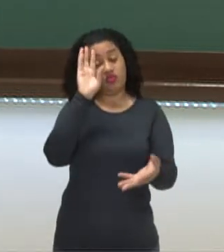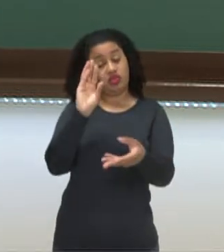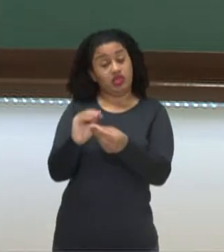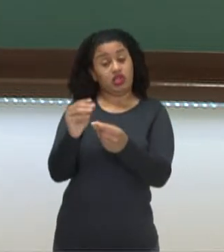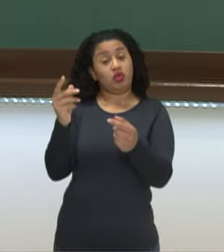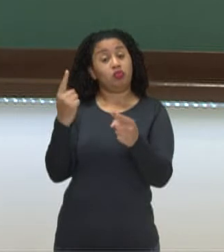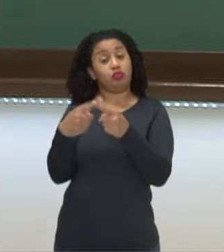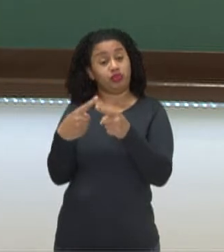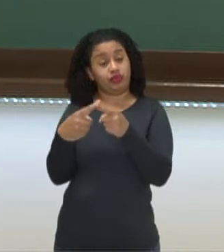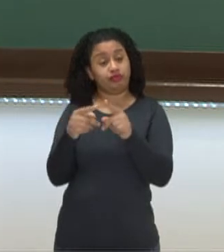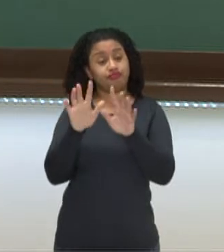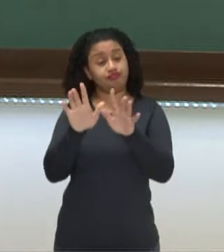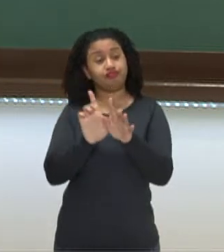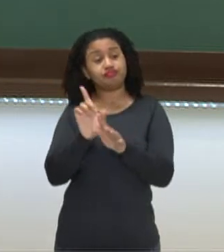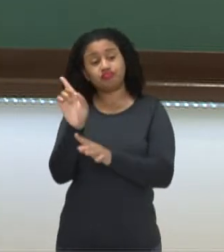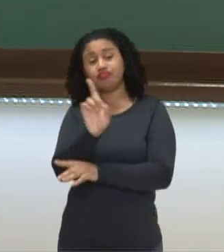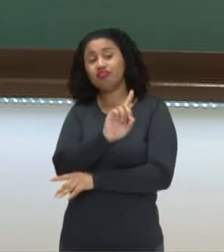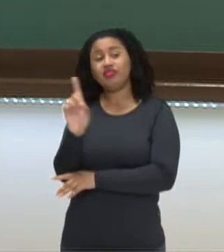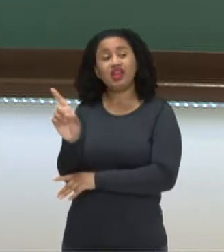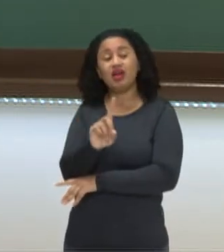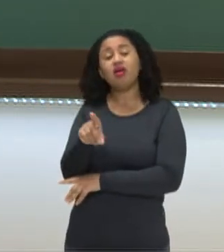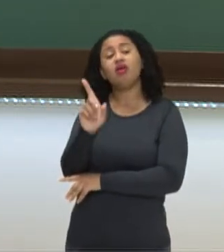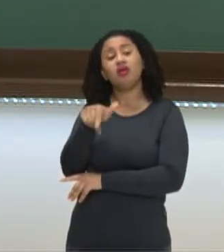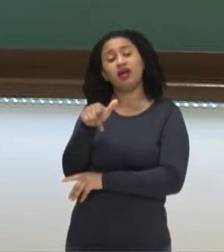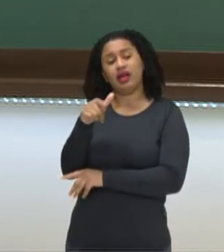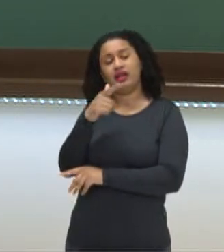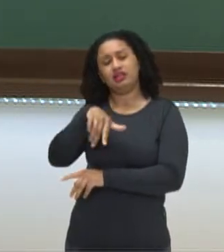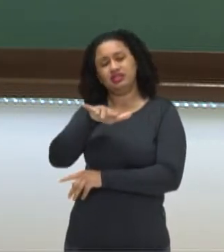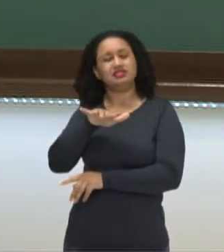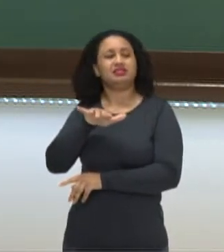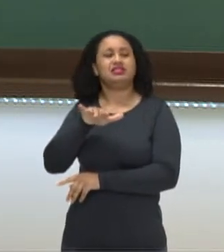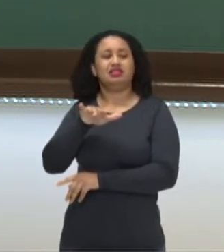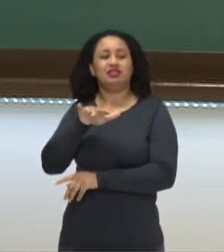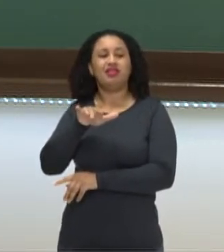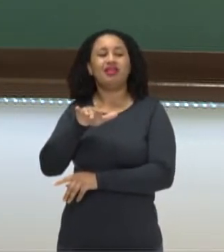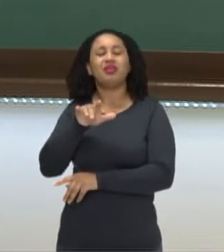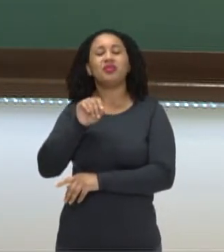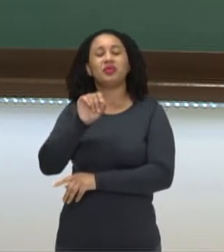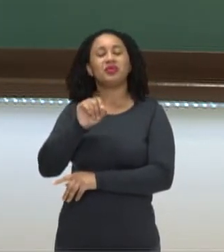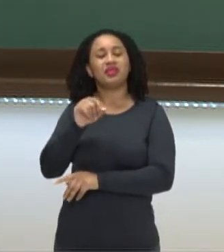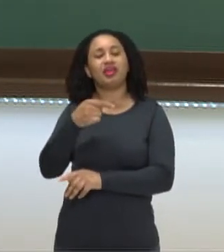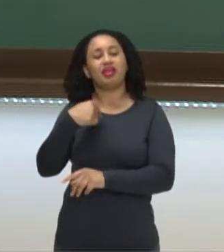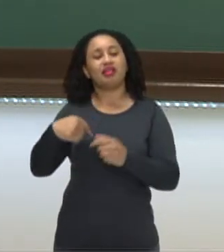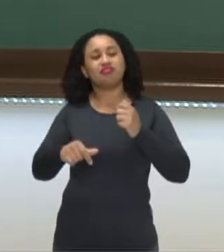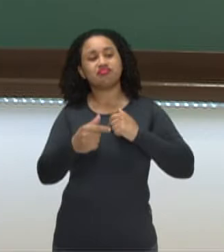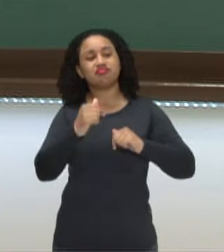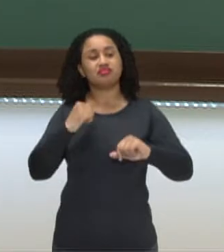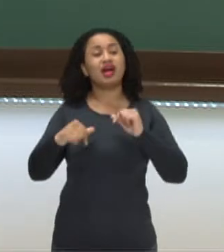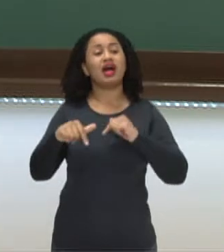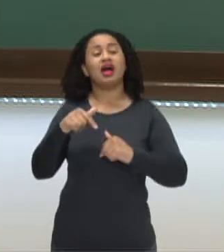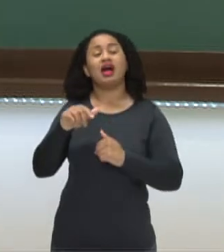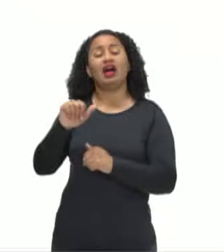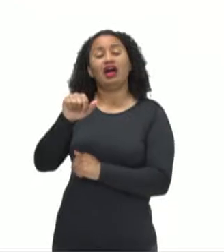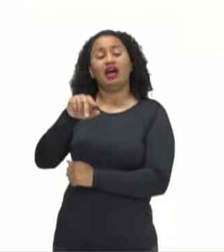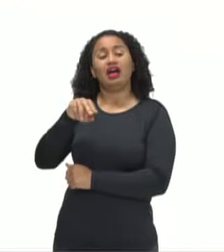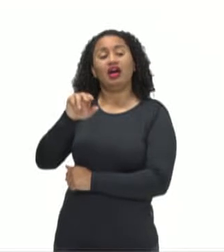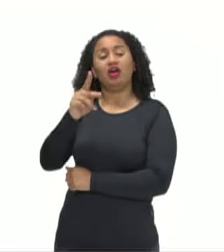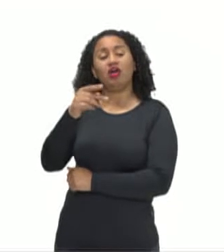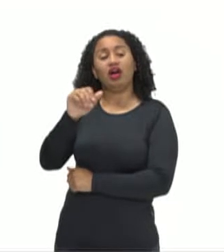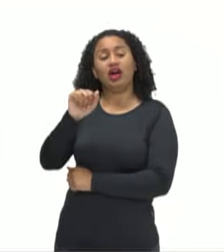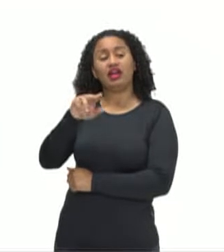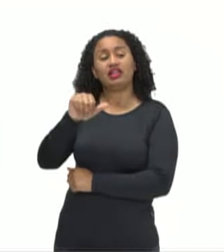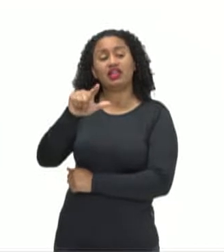porquê, tá? Isso aqui não é um caso, não se trata de um caso de órgãos homólogos, mas